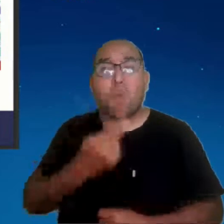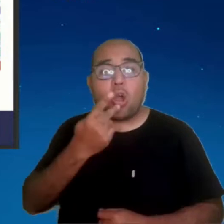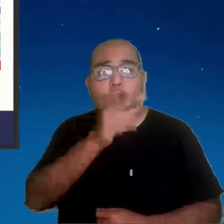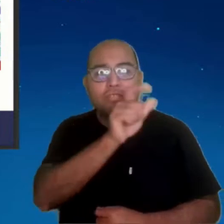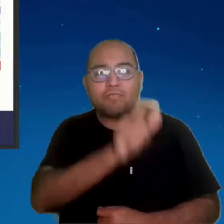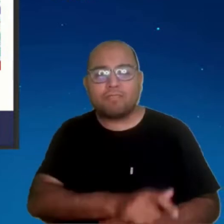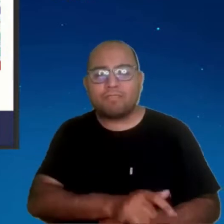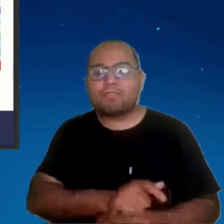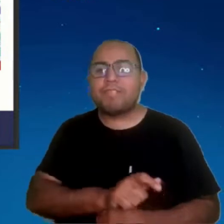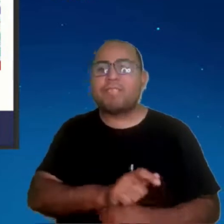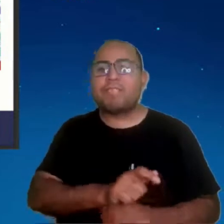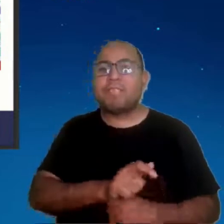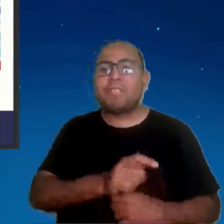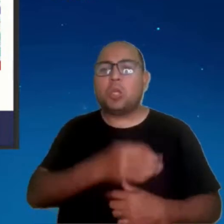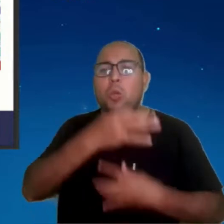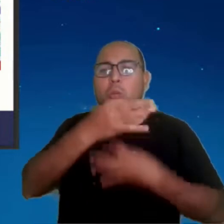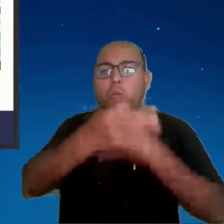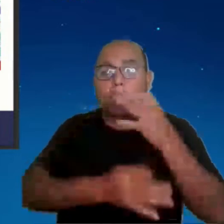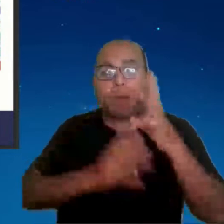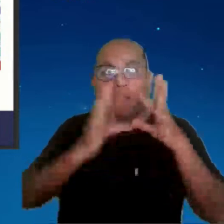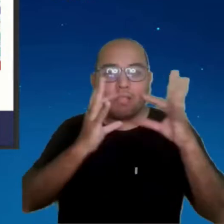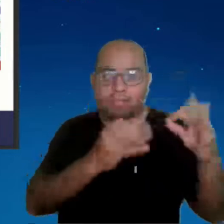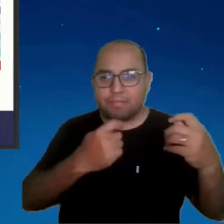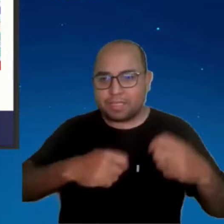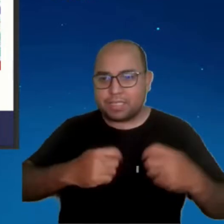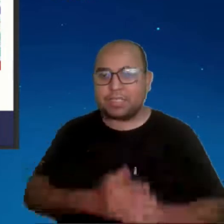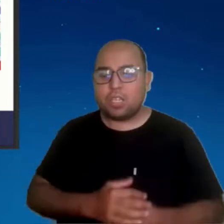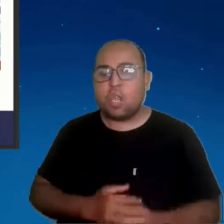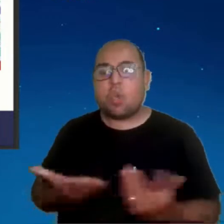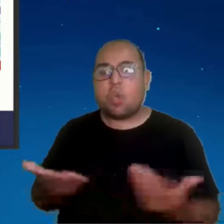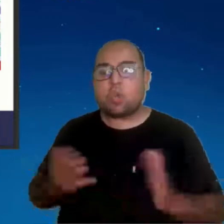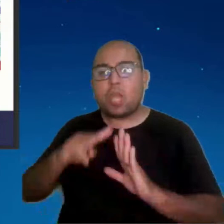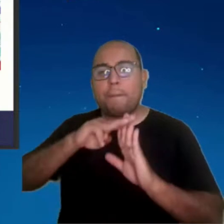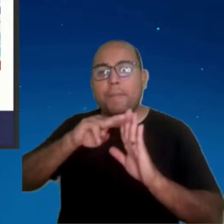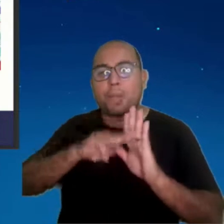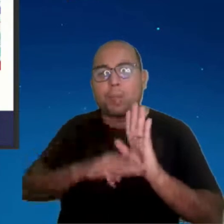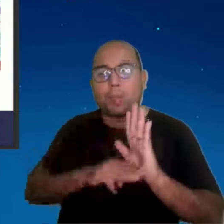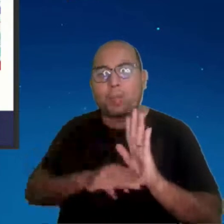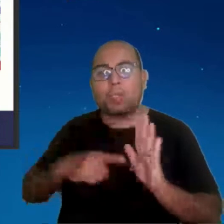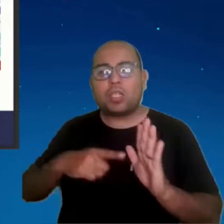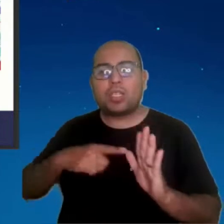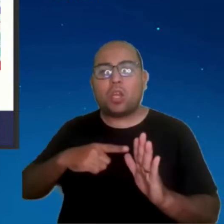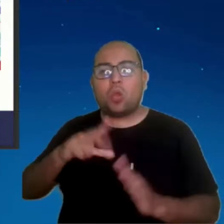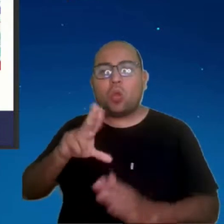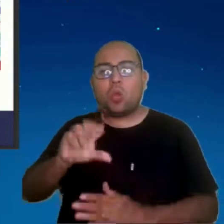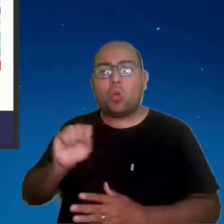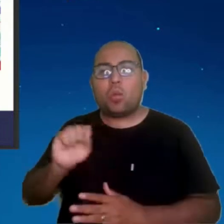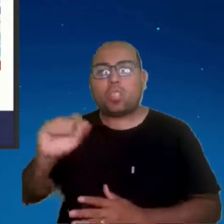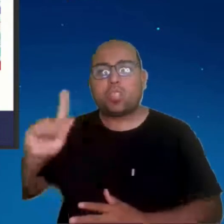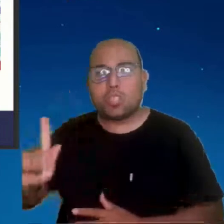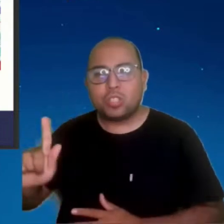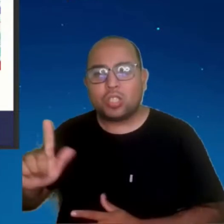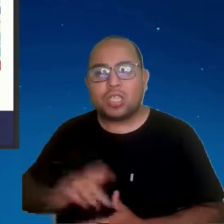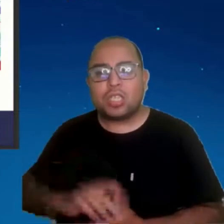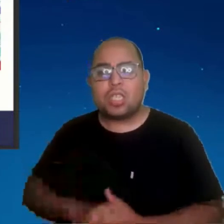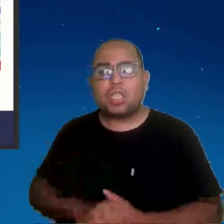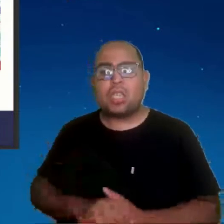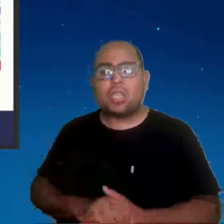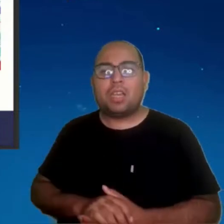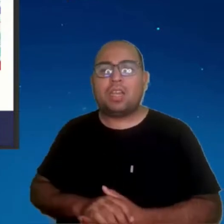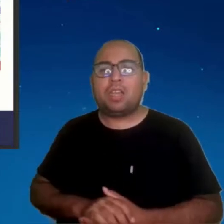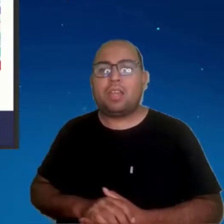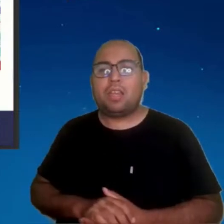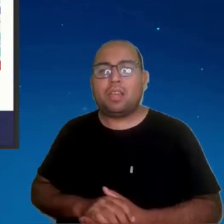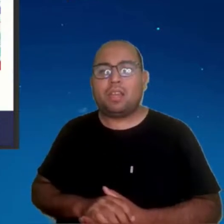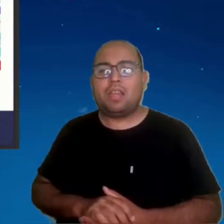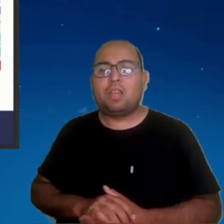Hoje, a metodologia, né, as metodologias que nós temos, o ESG que está aí, né, que é Environment,